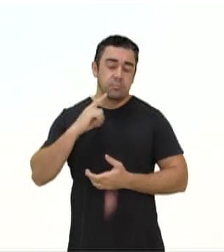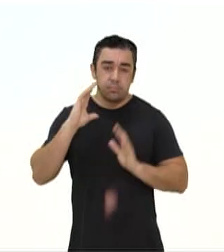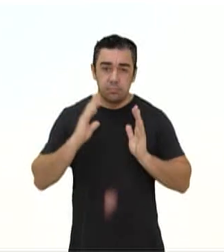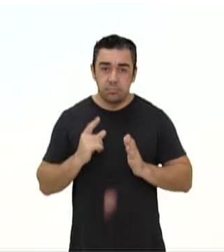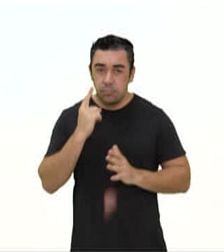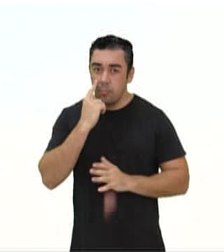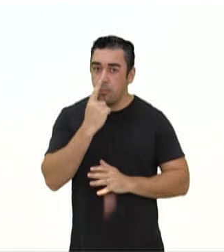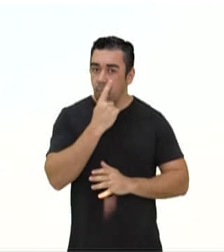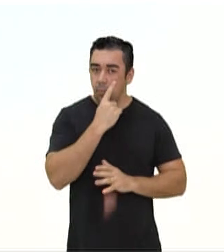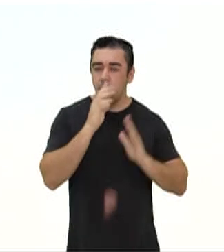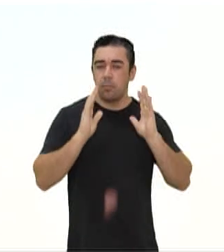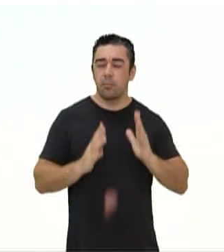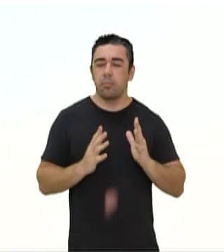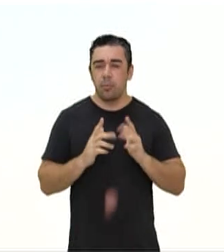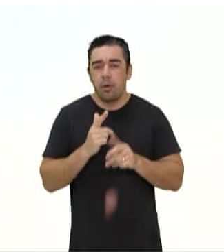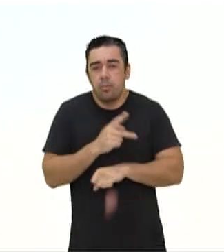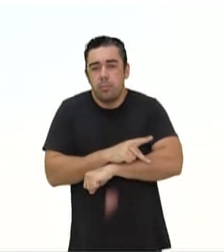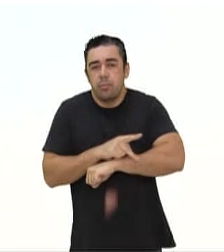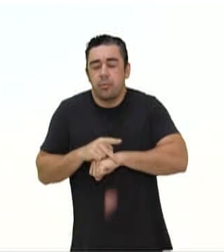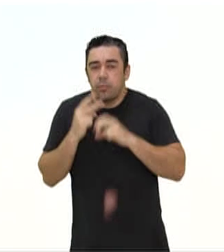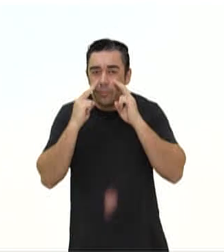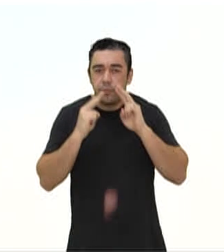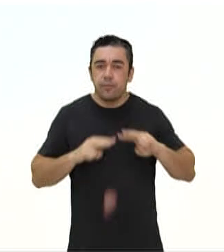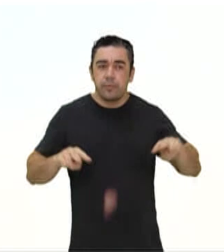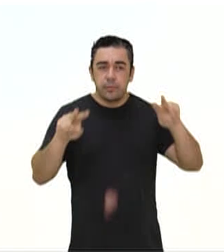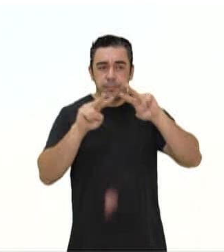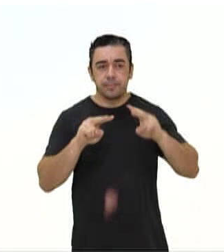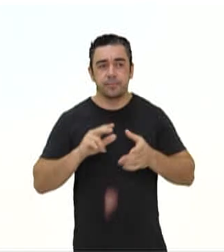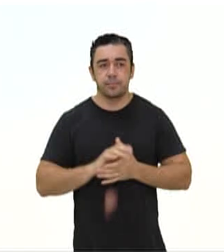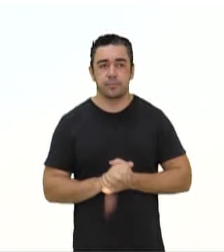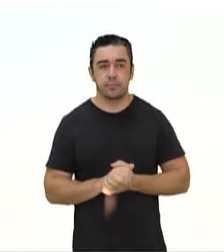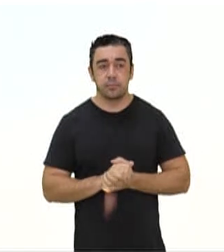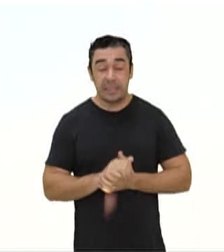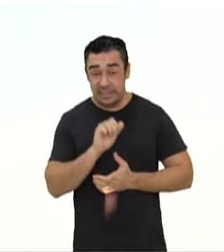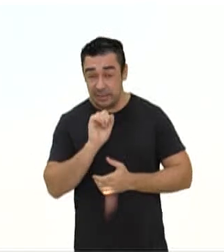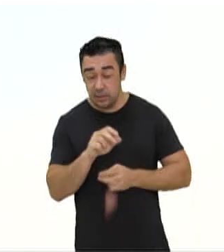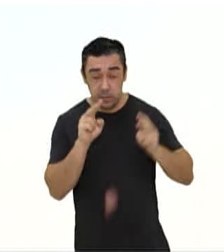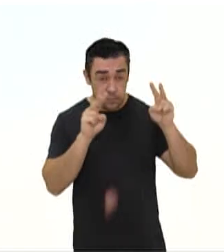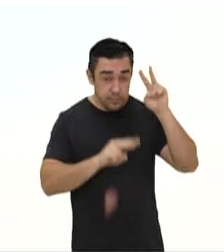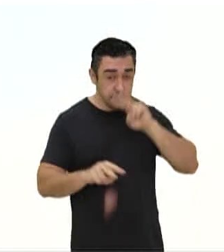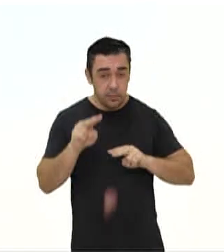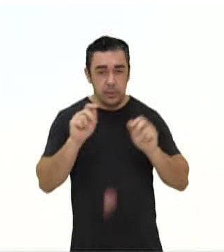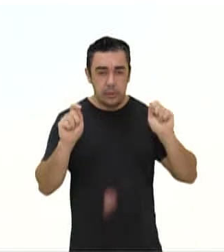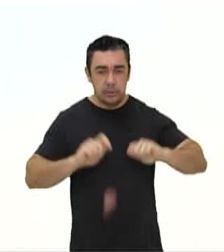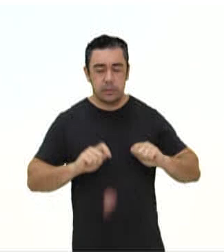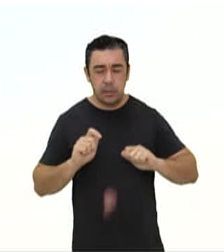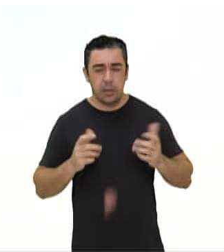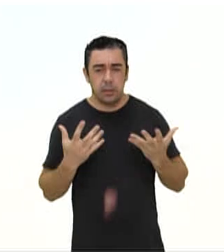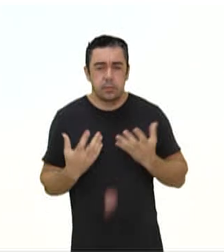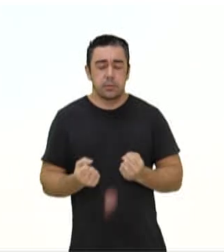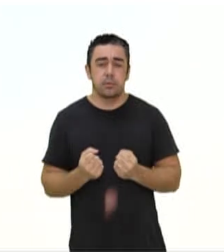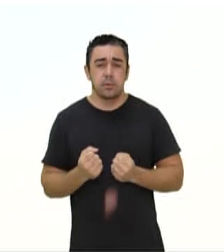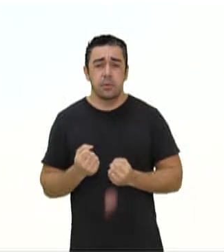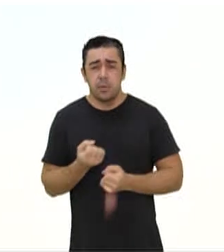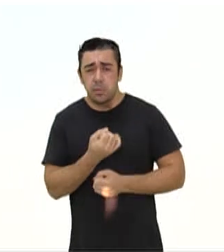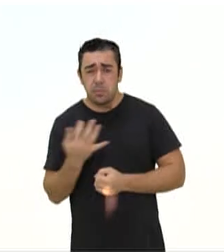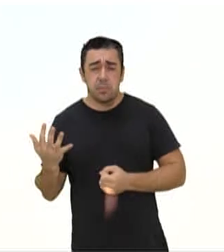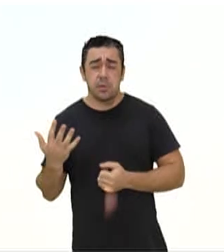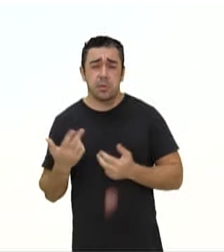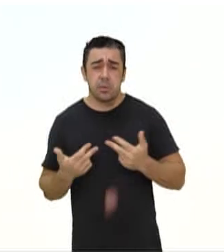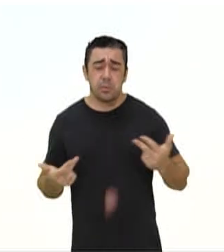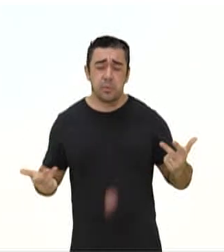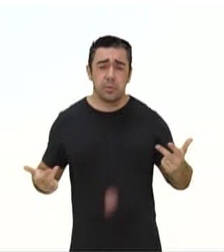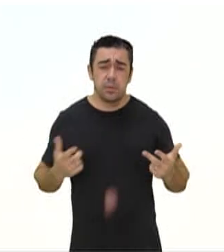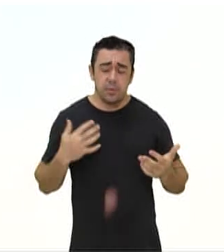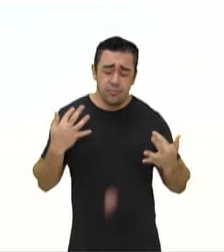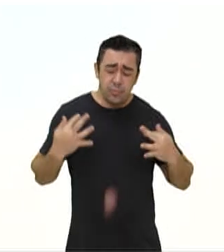olhos meu tão puro viste. E se vires que pode merecer-te alguma coisa a dor que